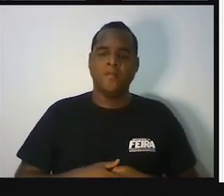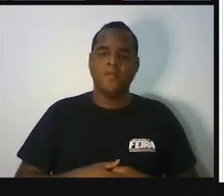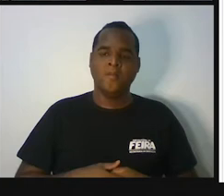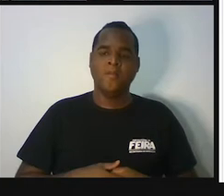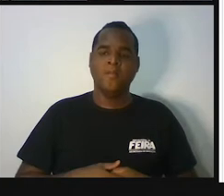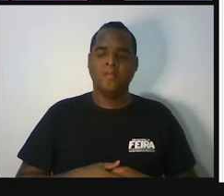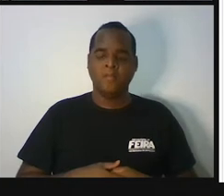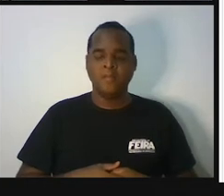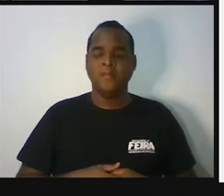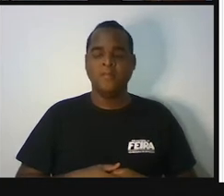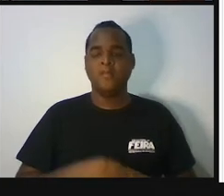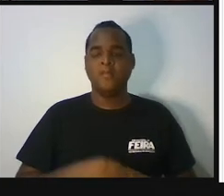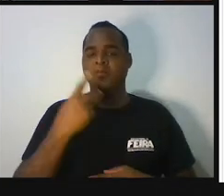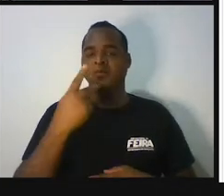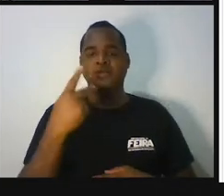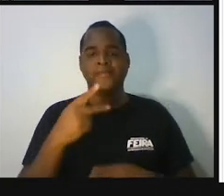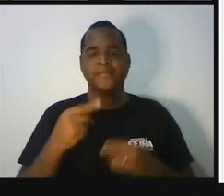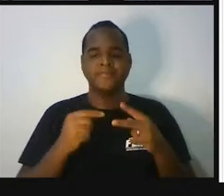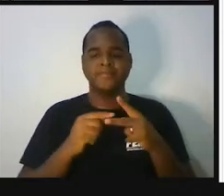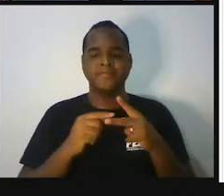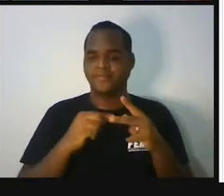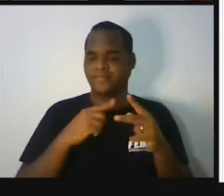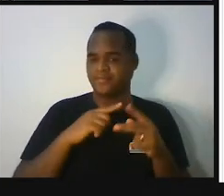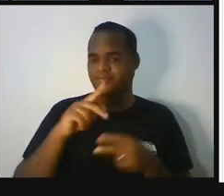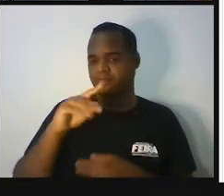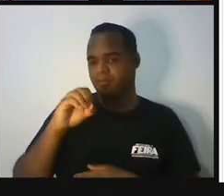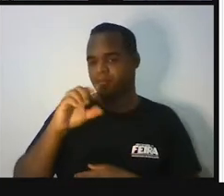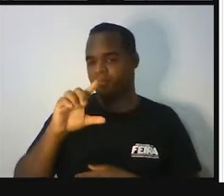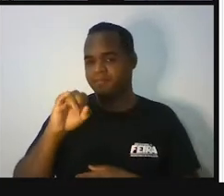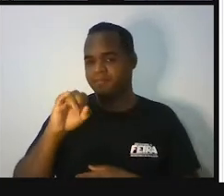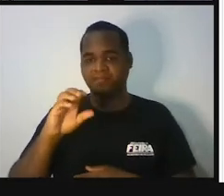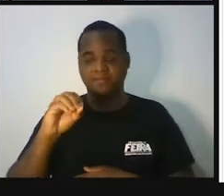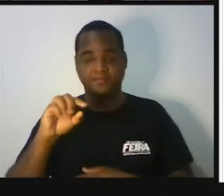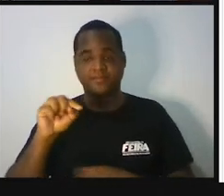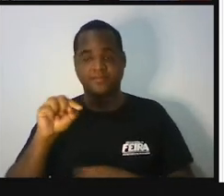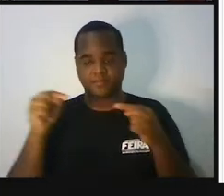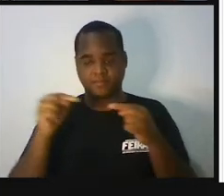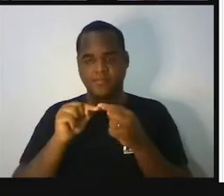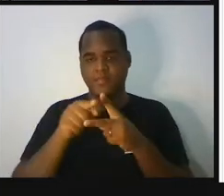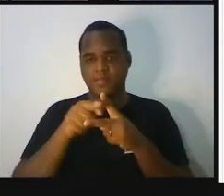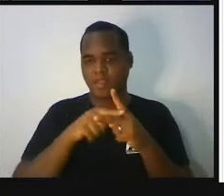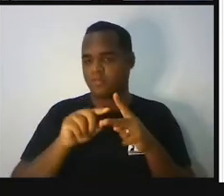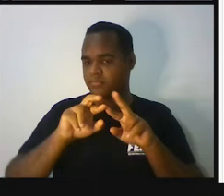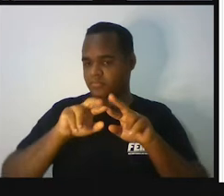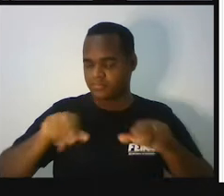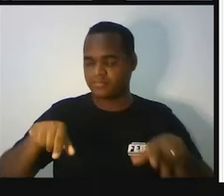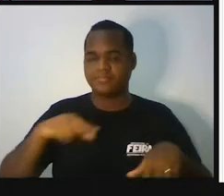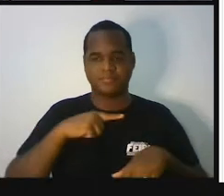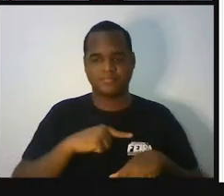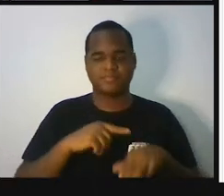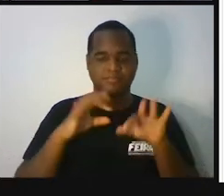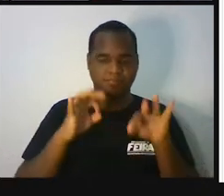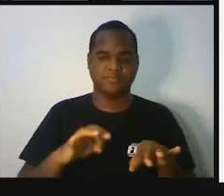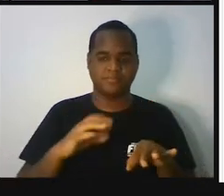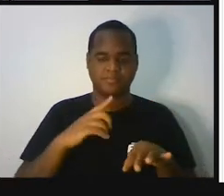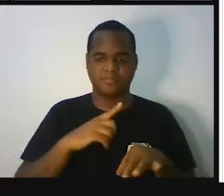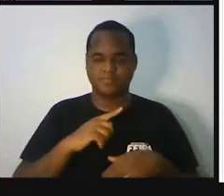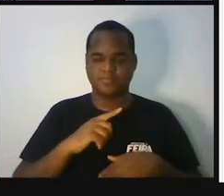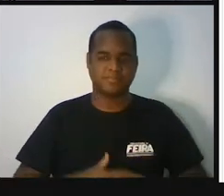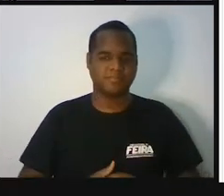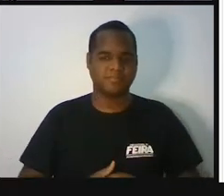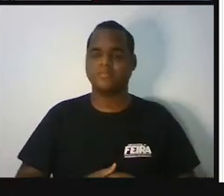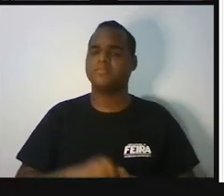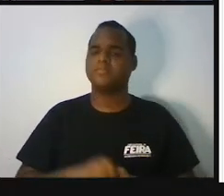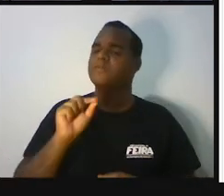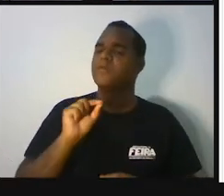Então, polígono é uma figura geométrica que tem vários ângulos. Exatamente, né? E o que